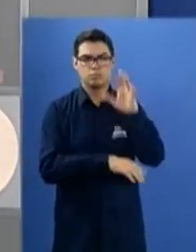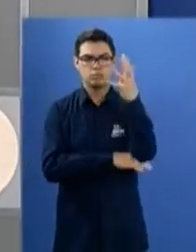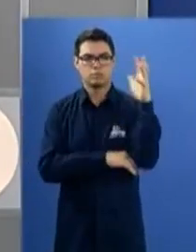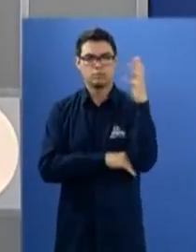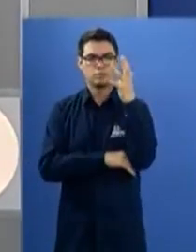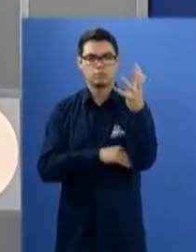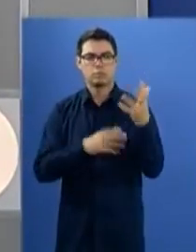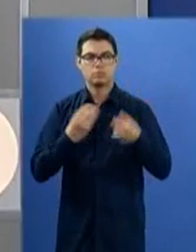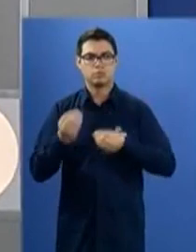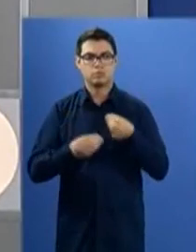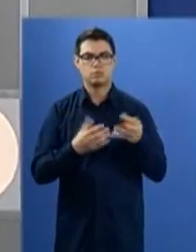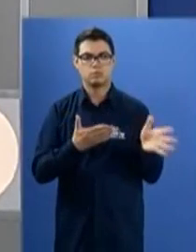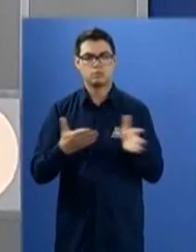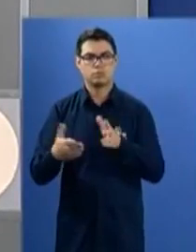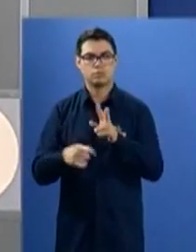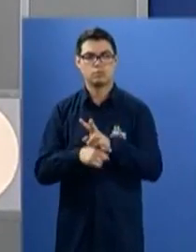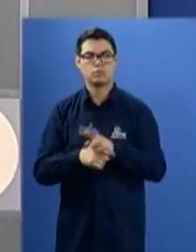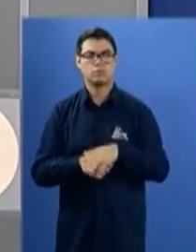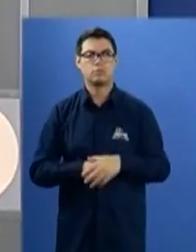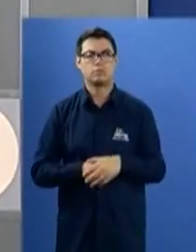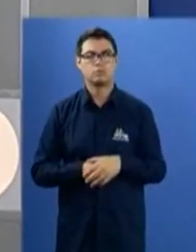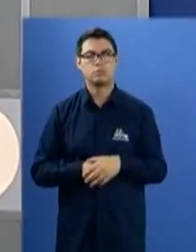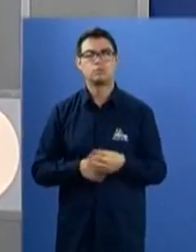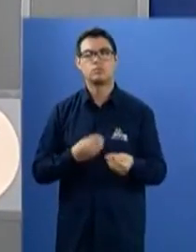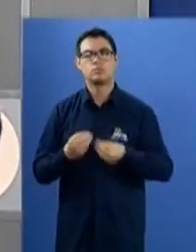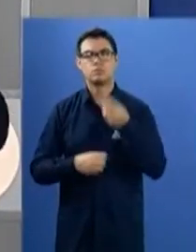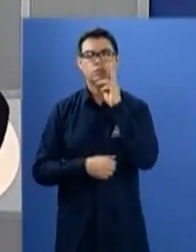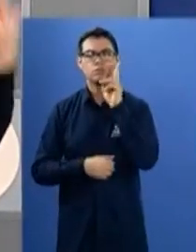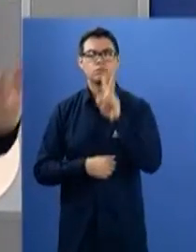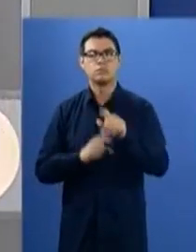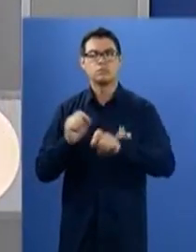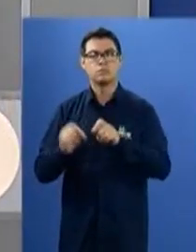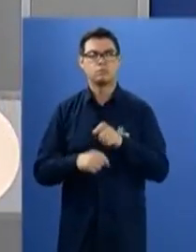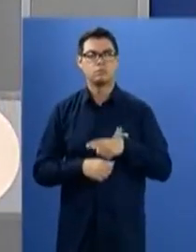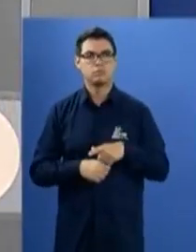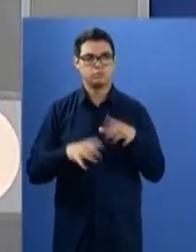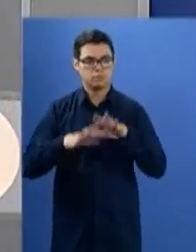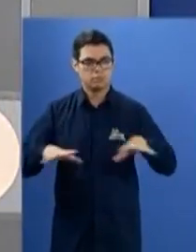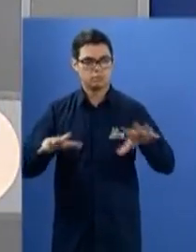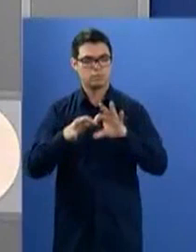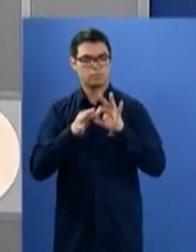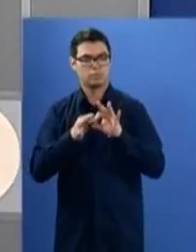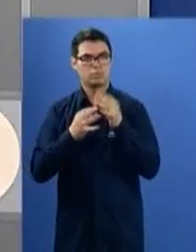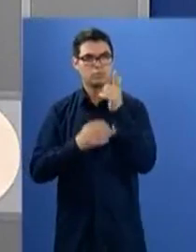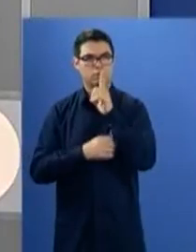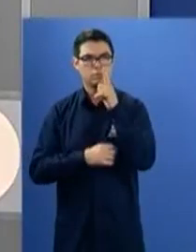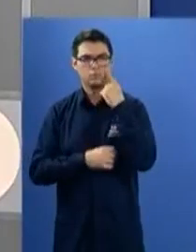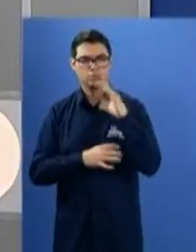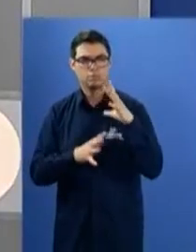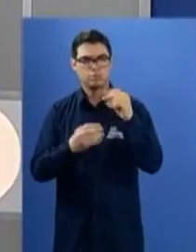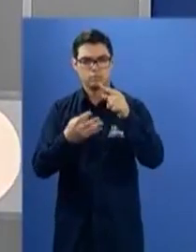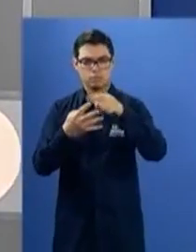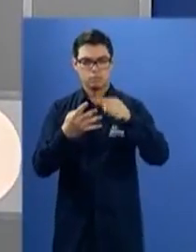com impactos na produtividade. Então, alunos, vimos de uma maneira abrangente todos os aspectos